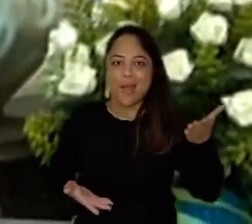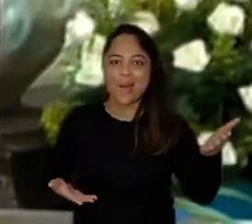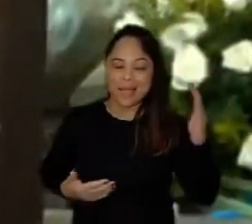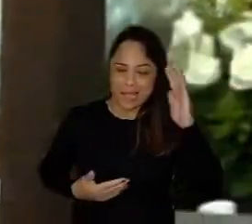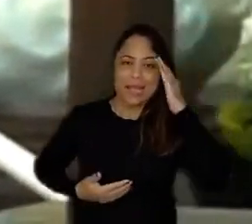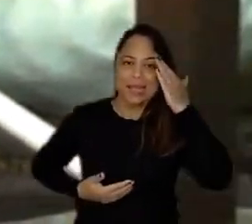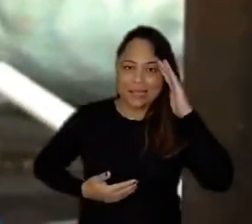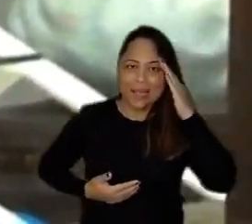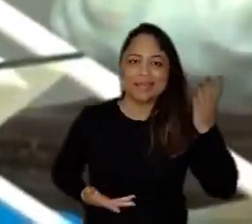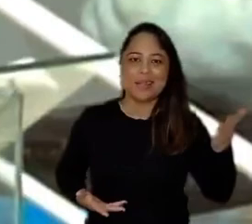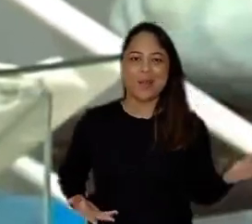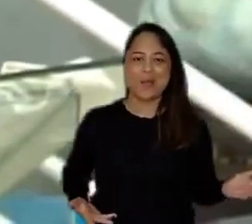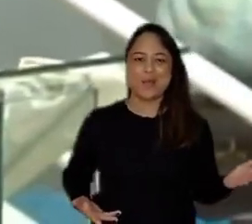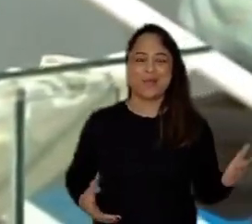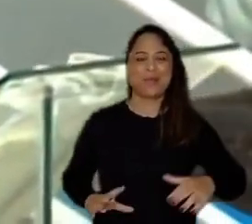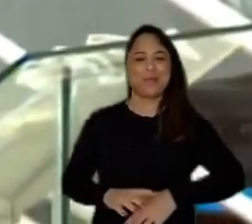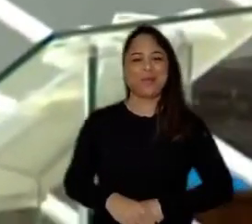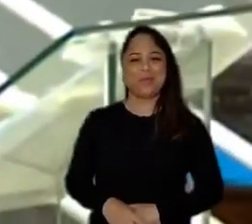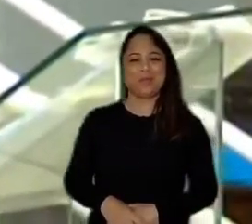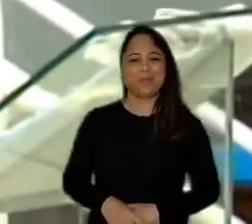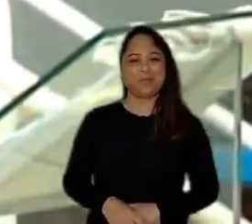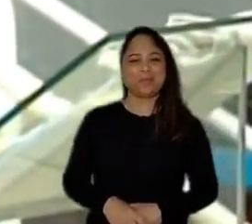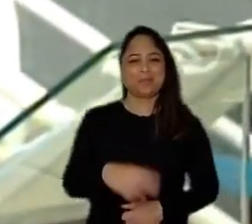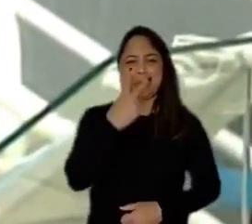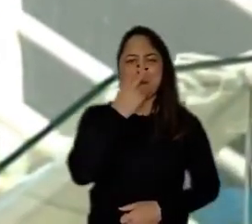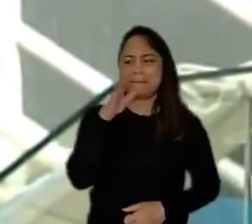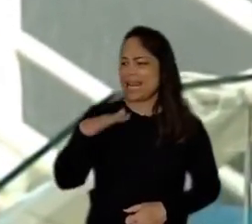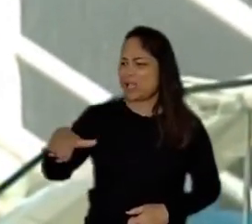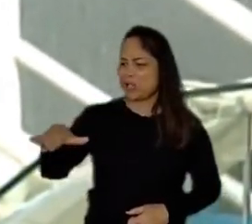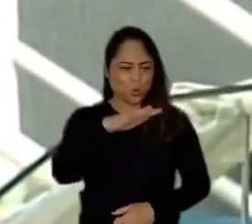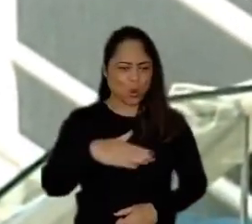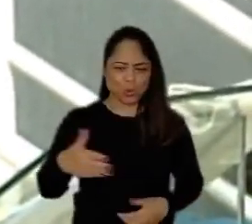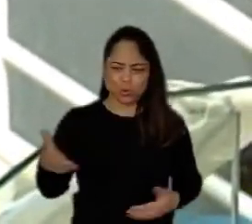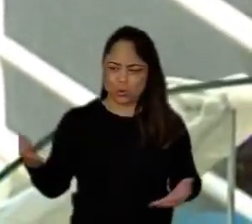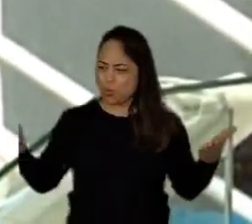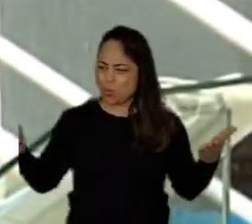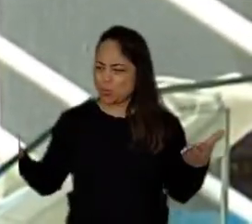fraquinho, muito fraquinho, muito fraquinho, muito fraquinho.